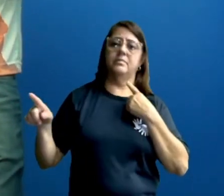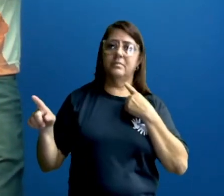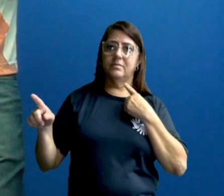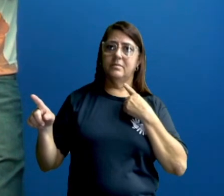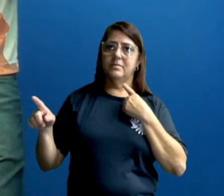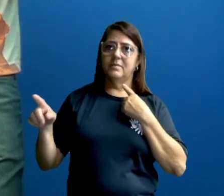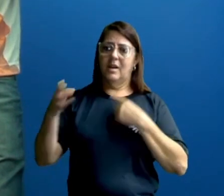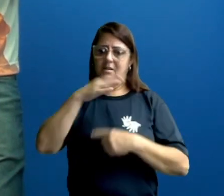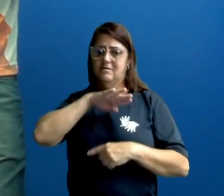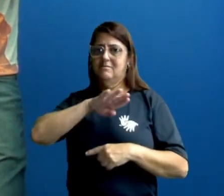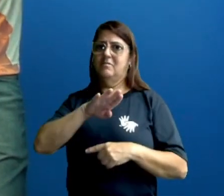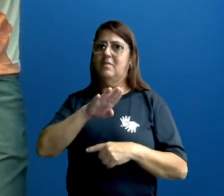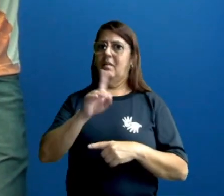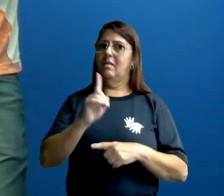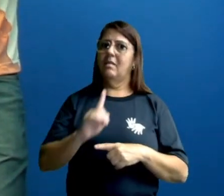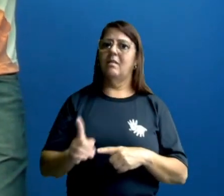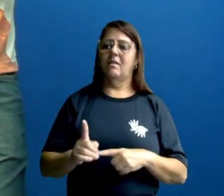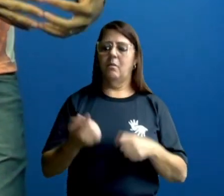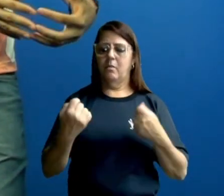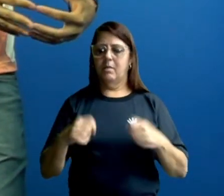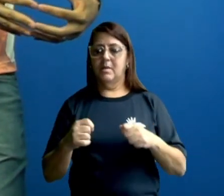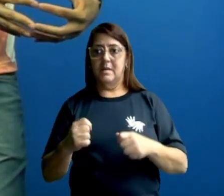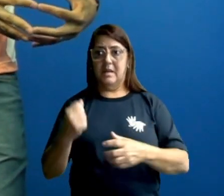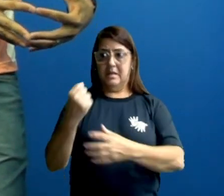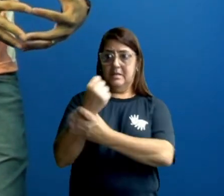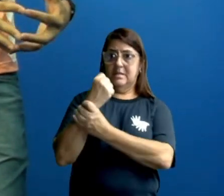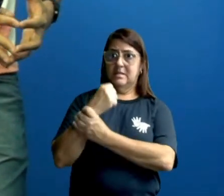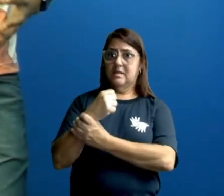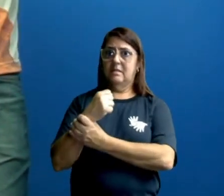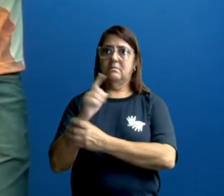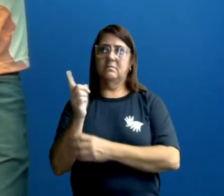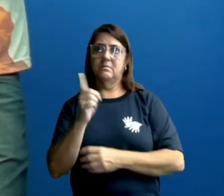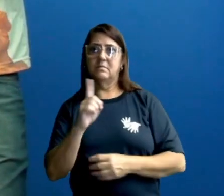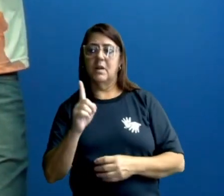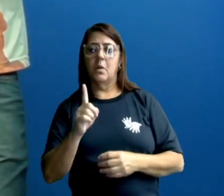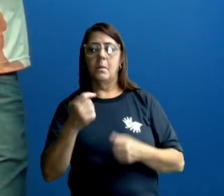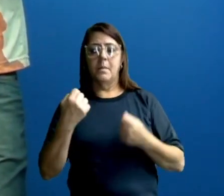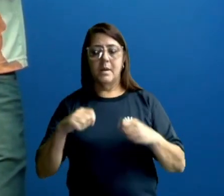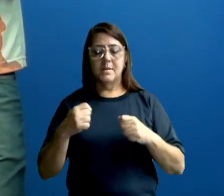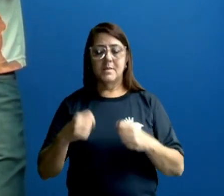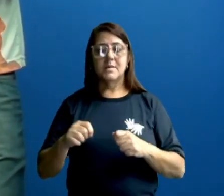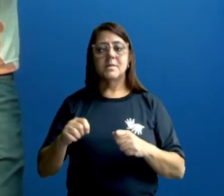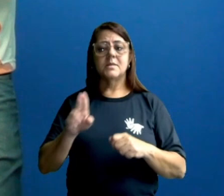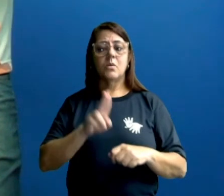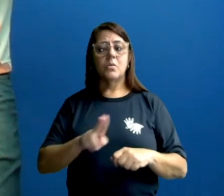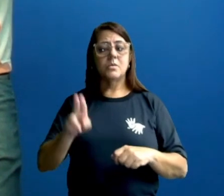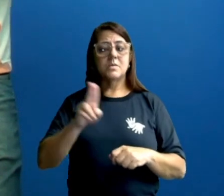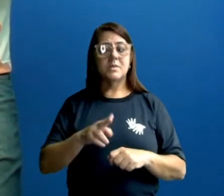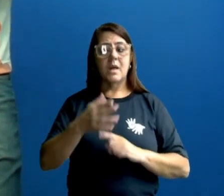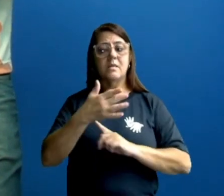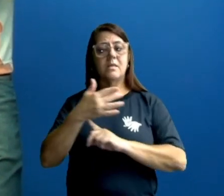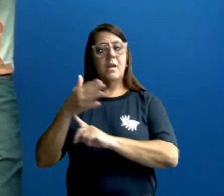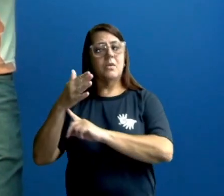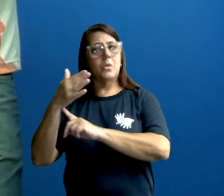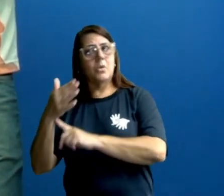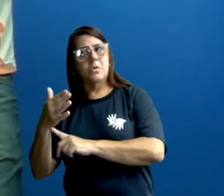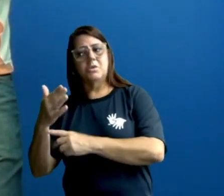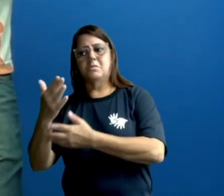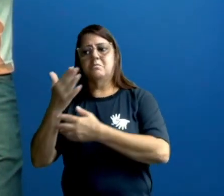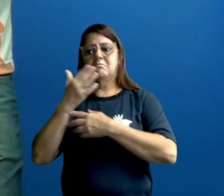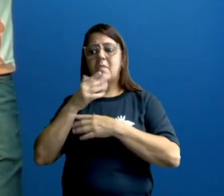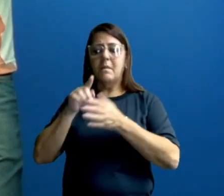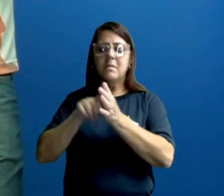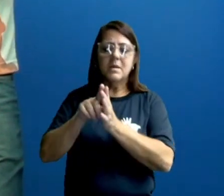inimiga, tá certo? A gente não pode se tornar escravo de equipamentos tecnológicos, mas utilizarmos ele ao nosso favor